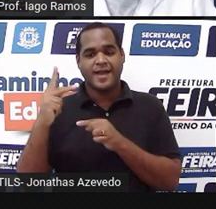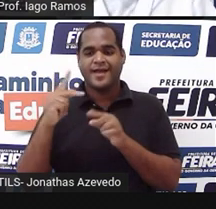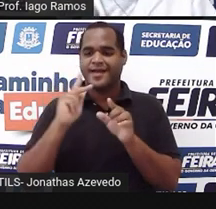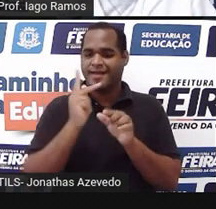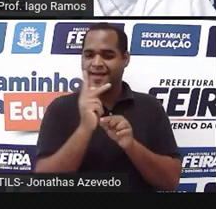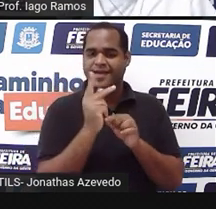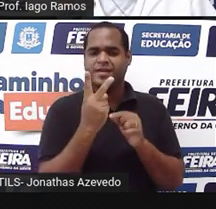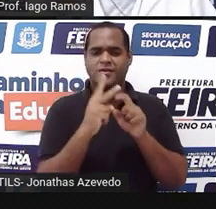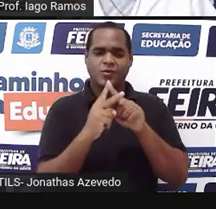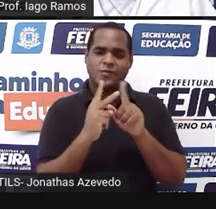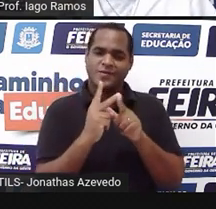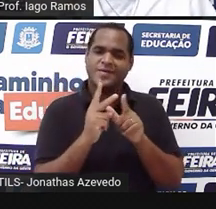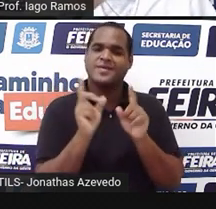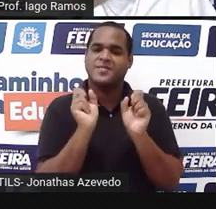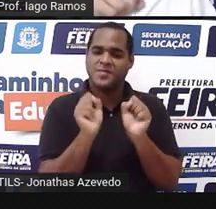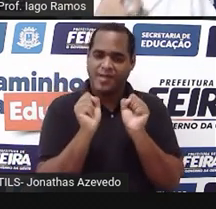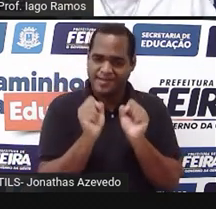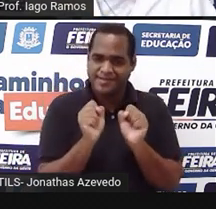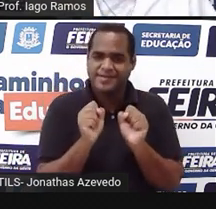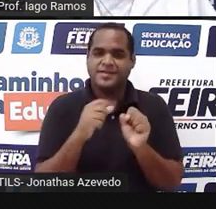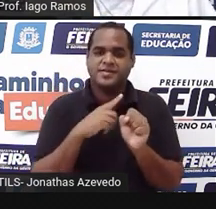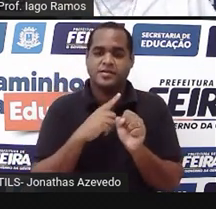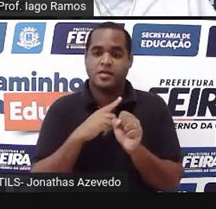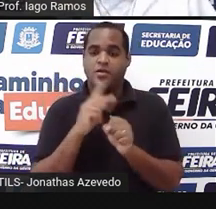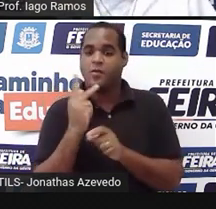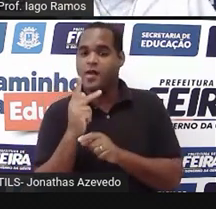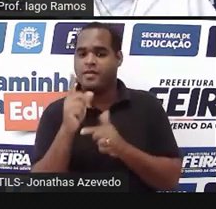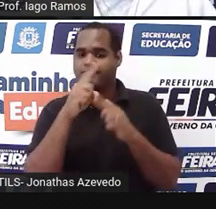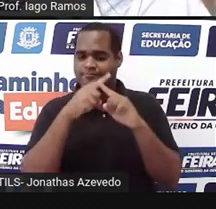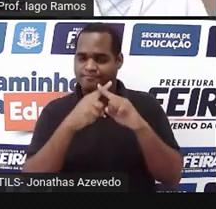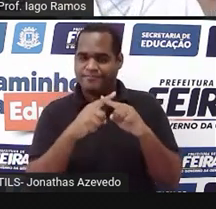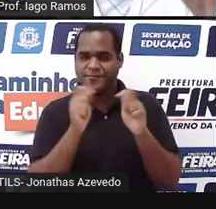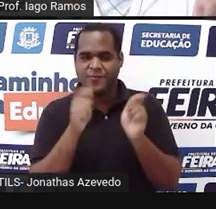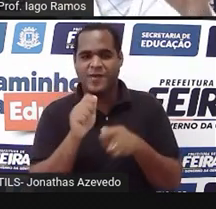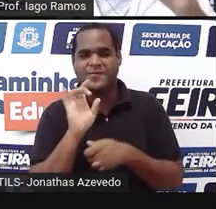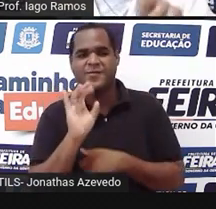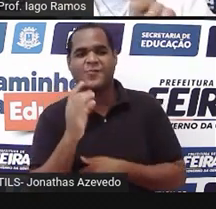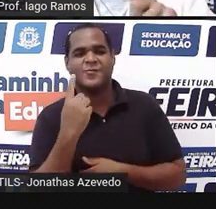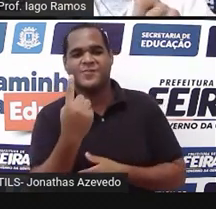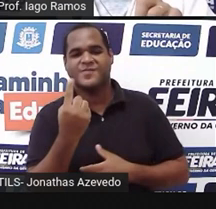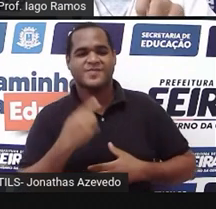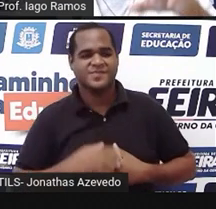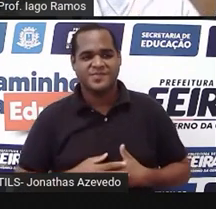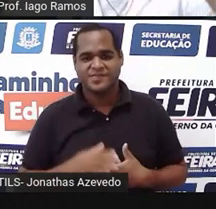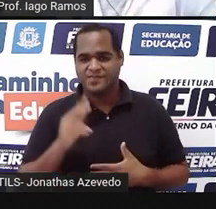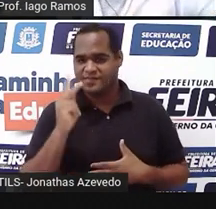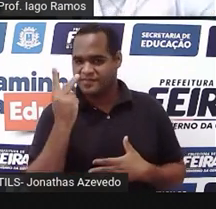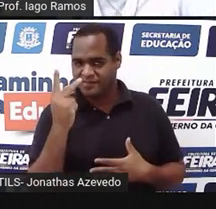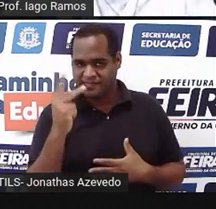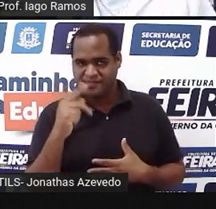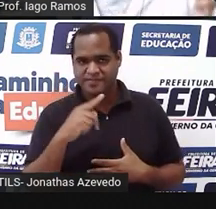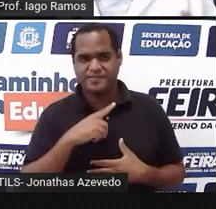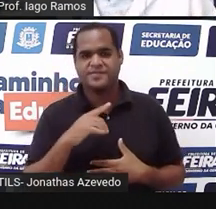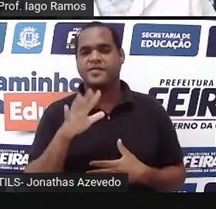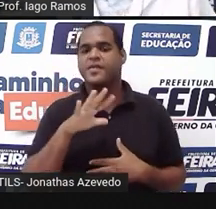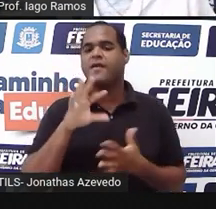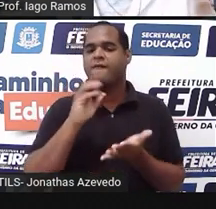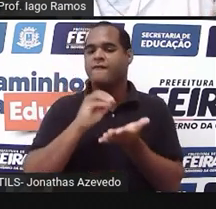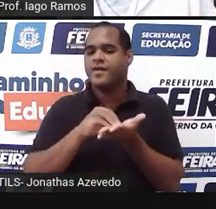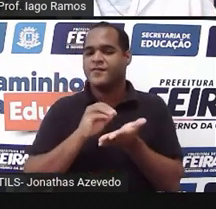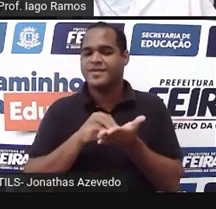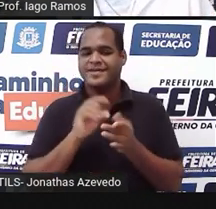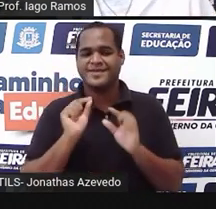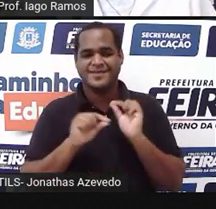posso usar eu posso usar na multiplicação 1h só aí fica Às vezes o que